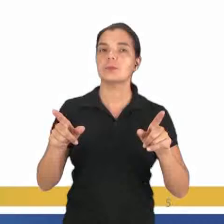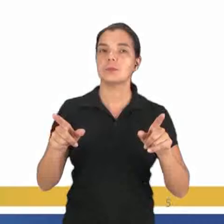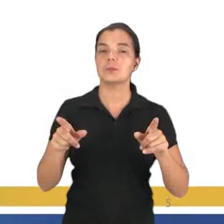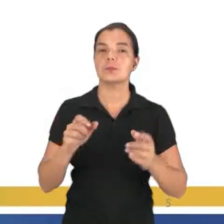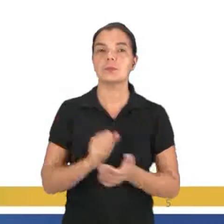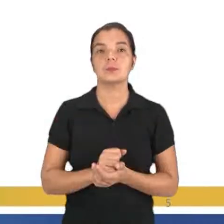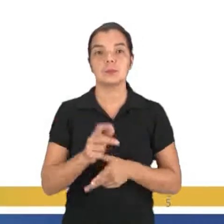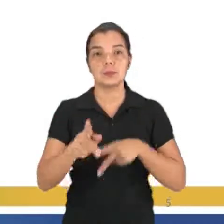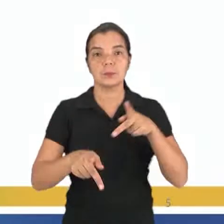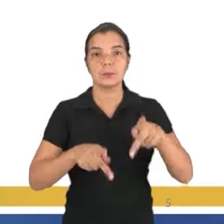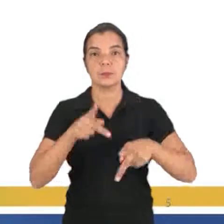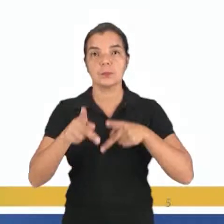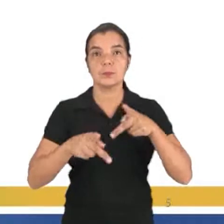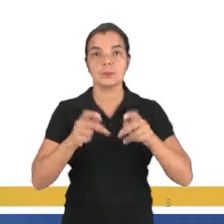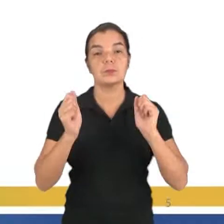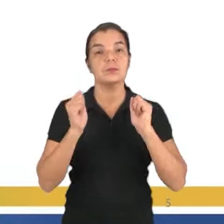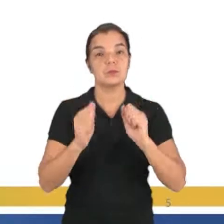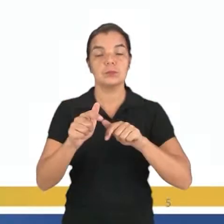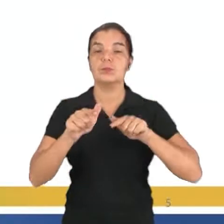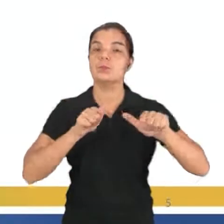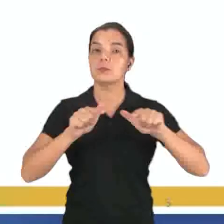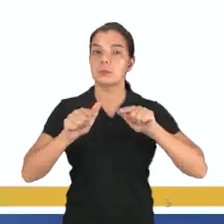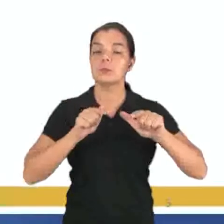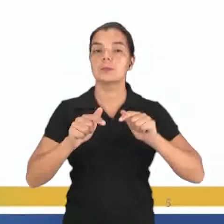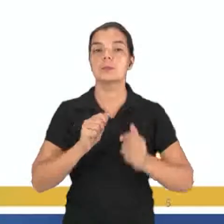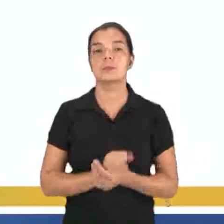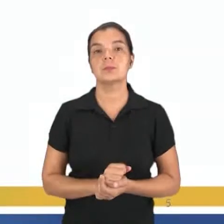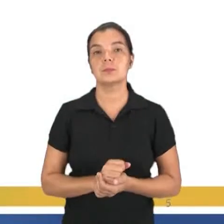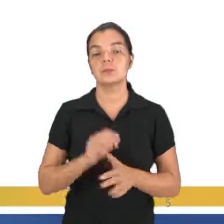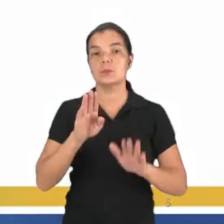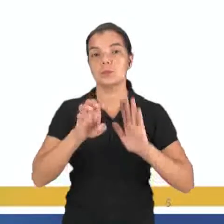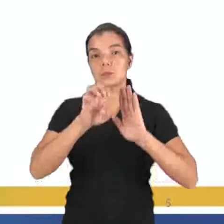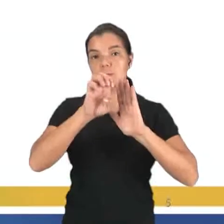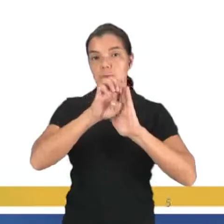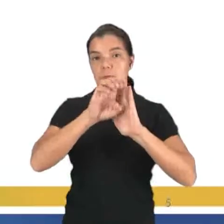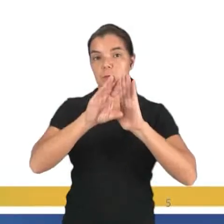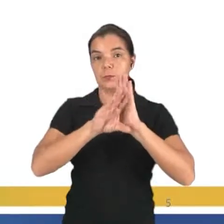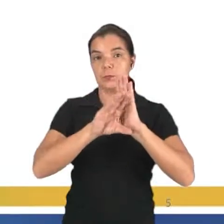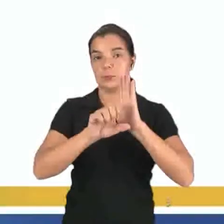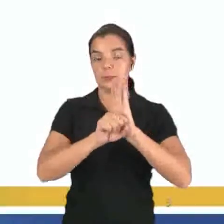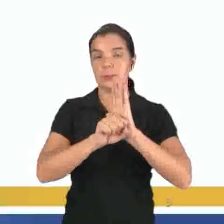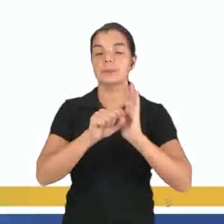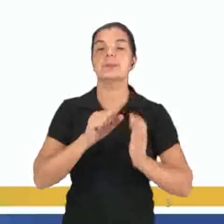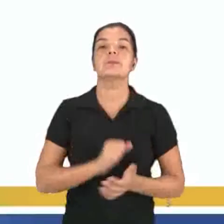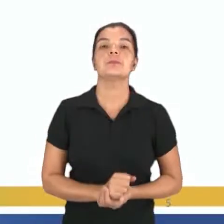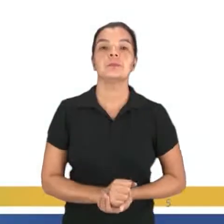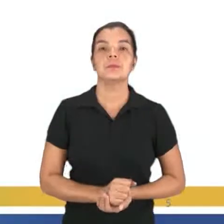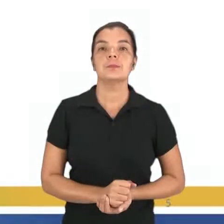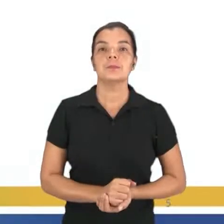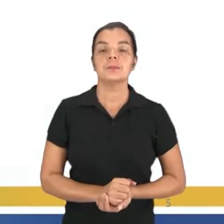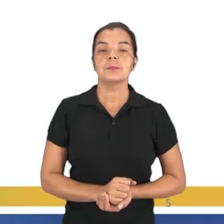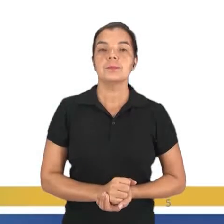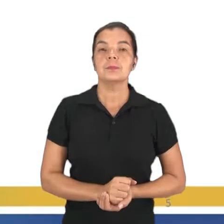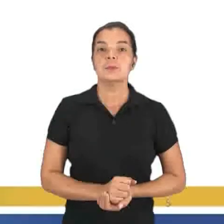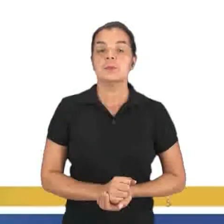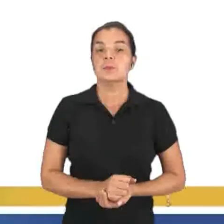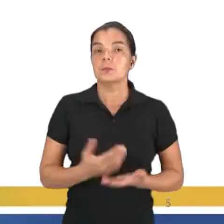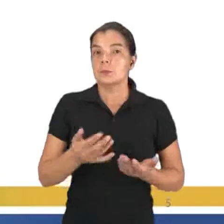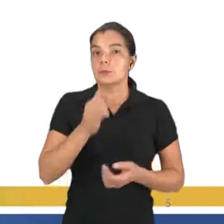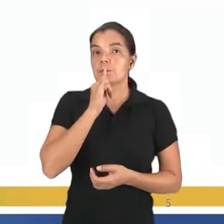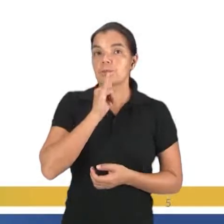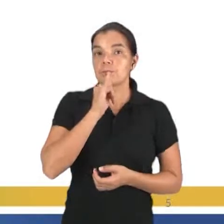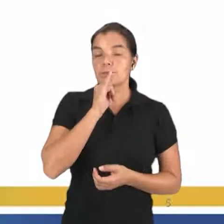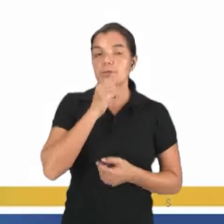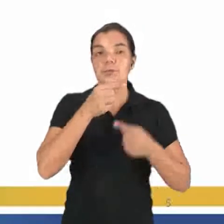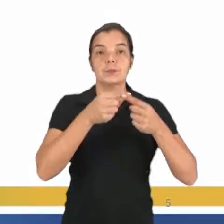com a população que pode trabalhar, né, de acordo com o Estatuto da Criança e do Adolescente, que, por exemplo,